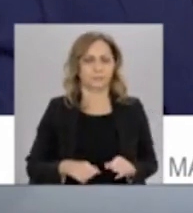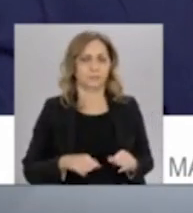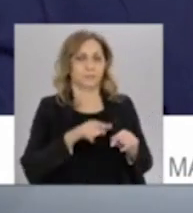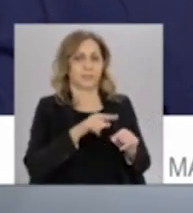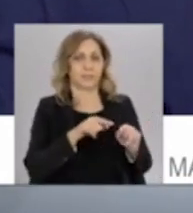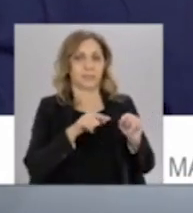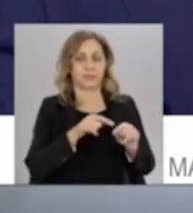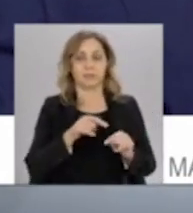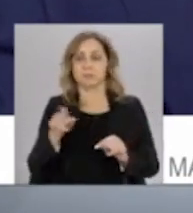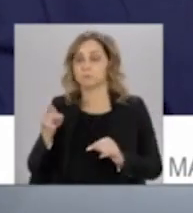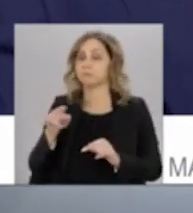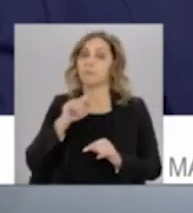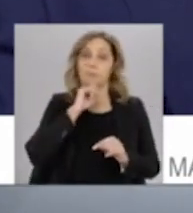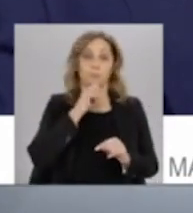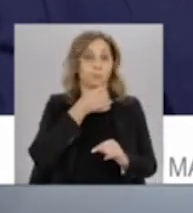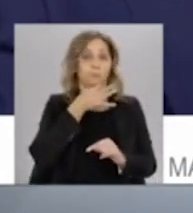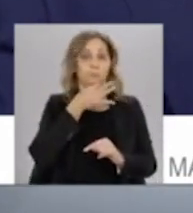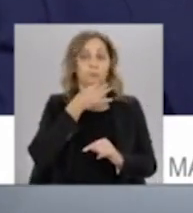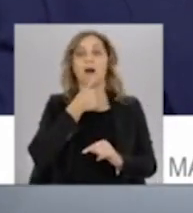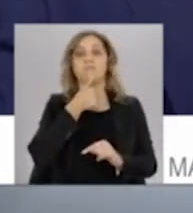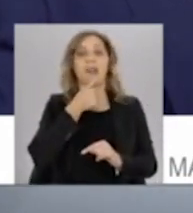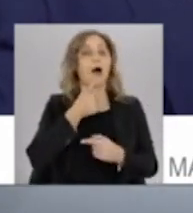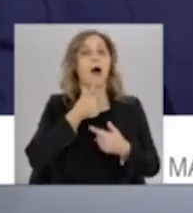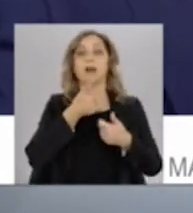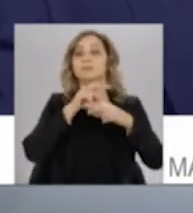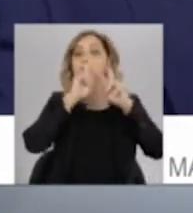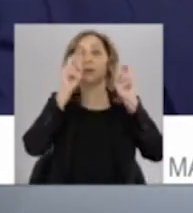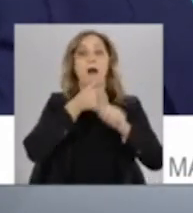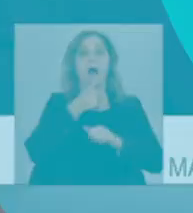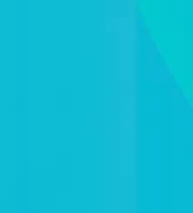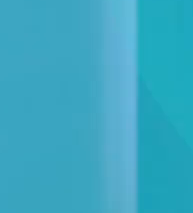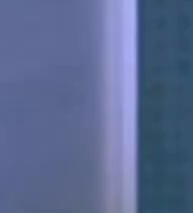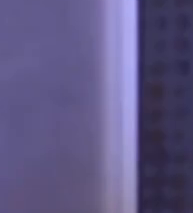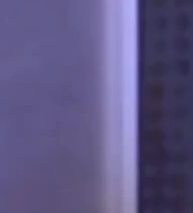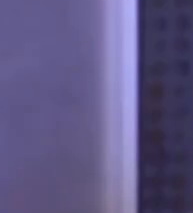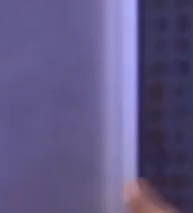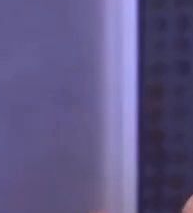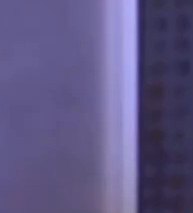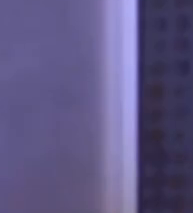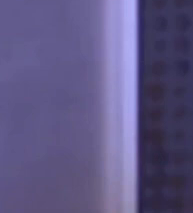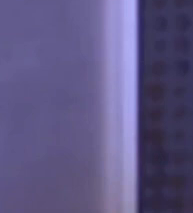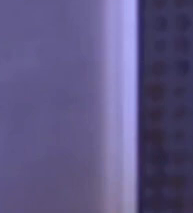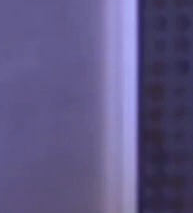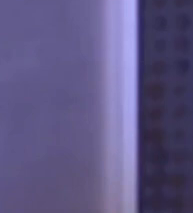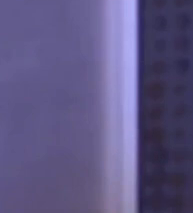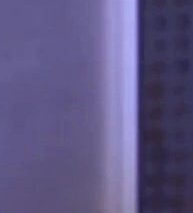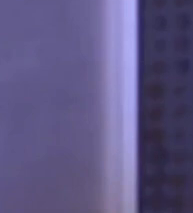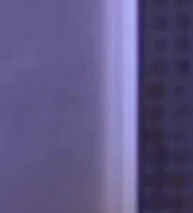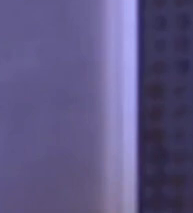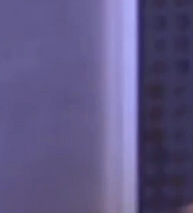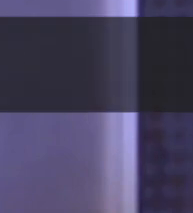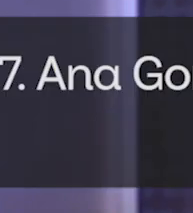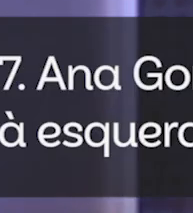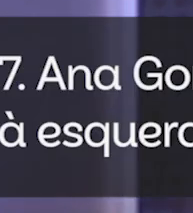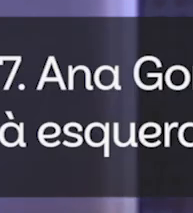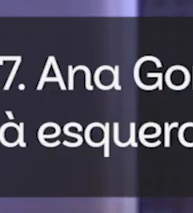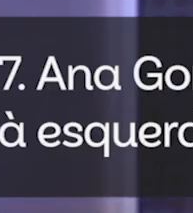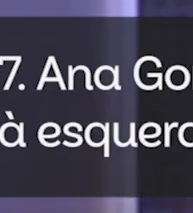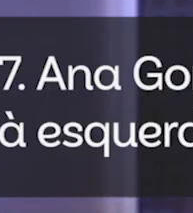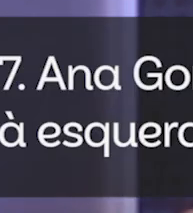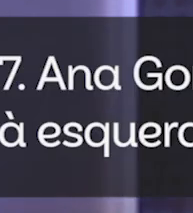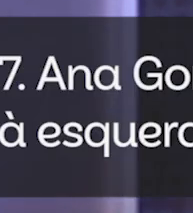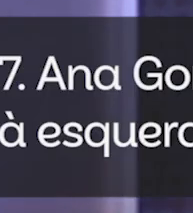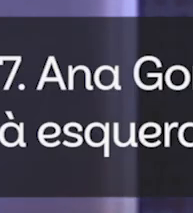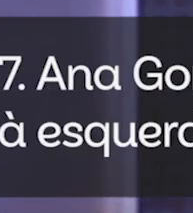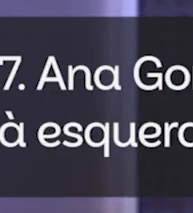do que ele obviamente fizer. Já volto a dar-te a palavra, por favor. Acho que não vimos aqui brincar às eleições, não vimos